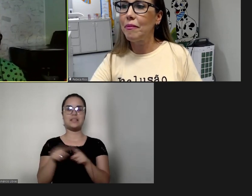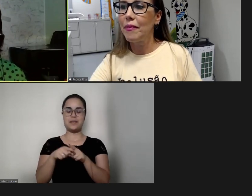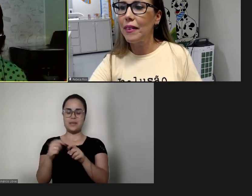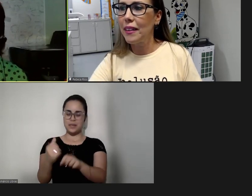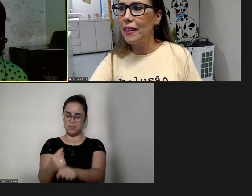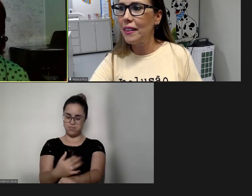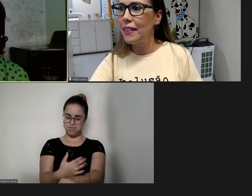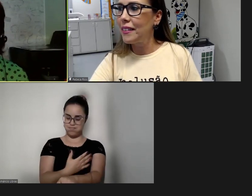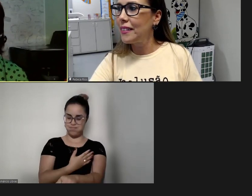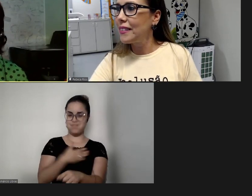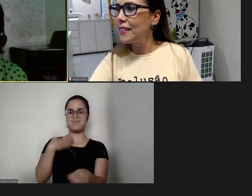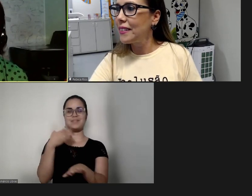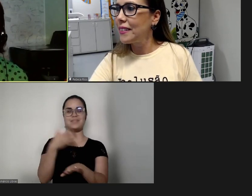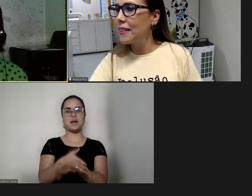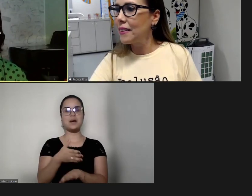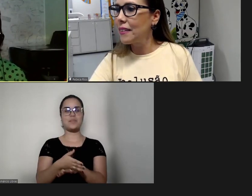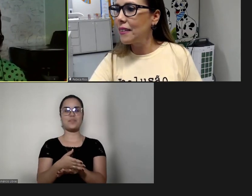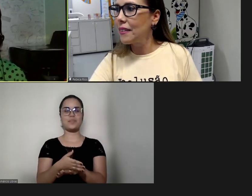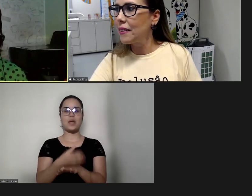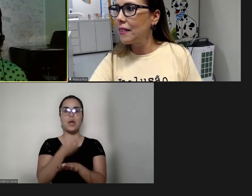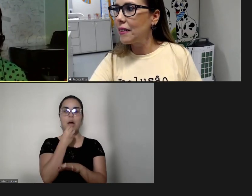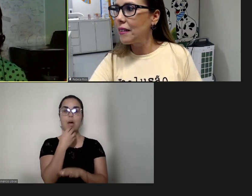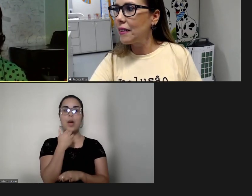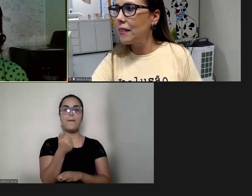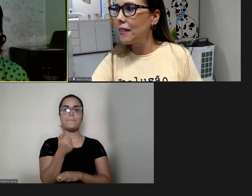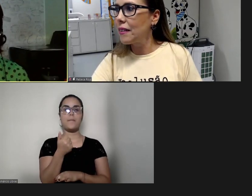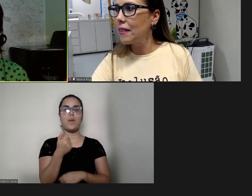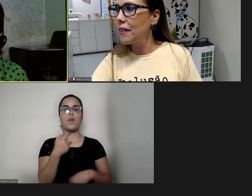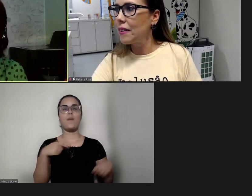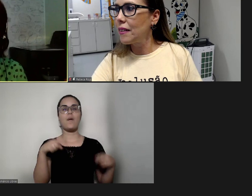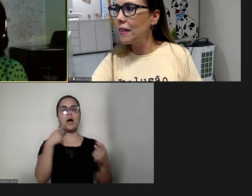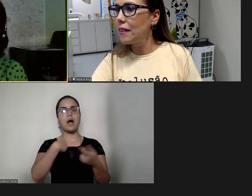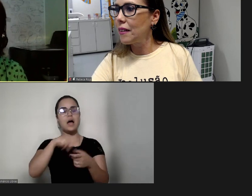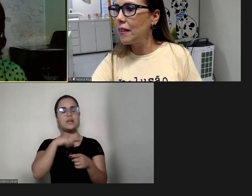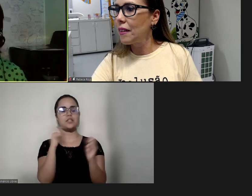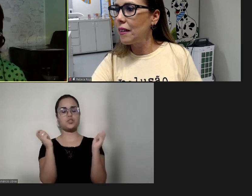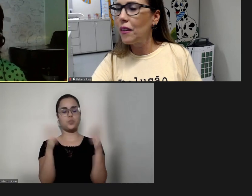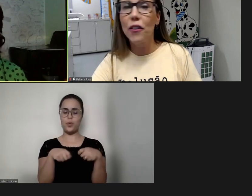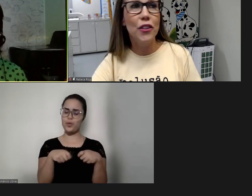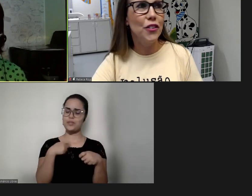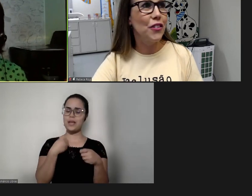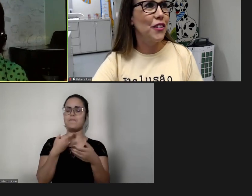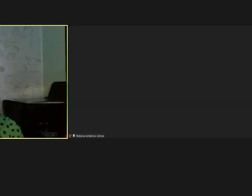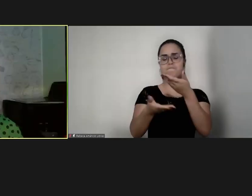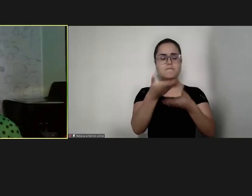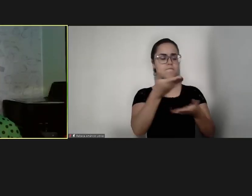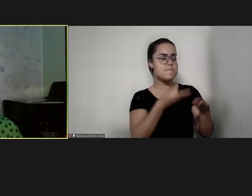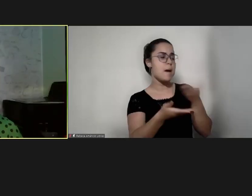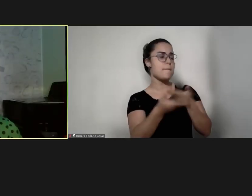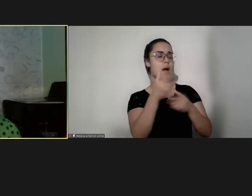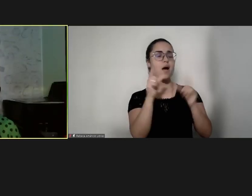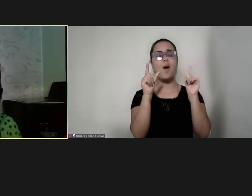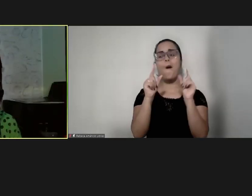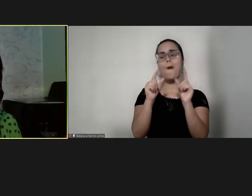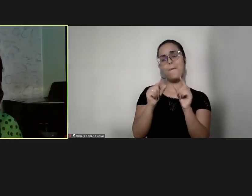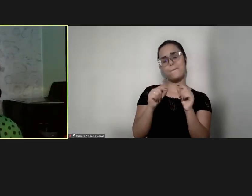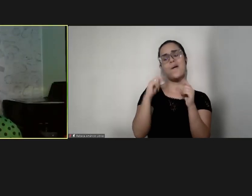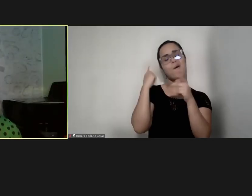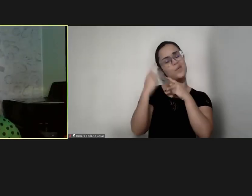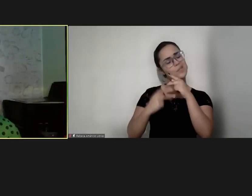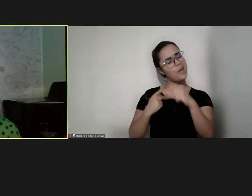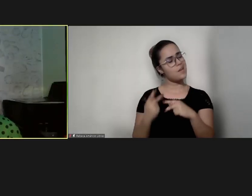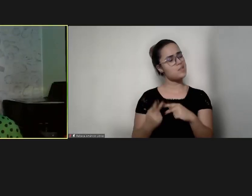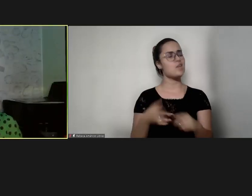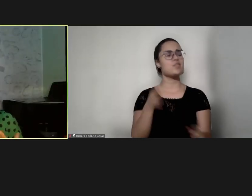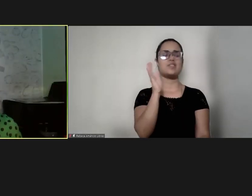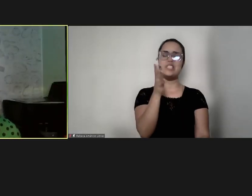de estar aqui. É muito bom, assim, a gente poder compartilhar, né? Um pouco da nossa história, do que a gente já